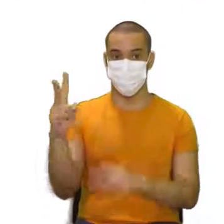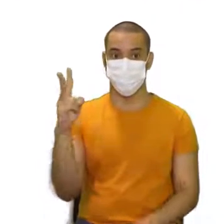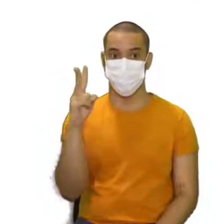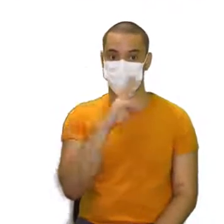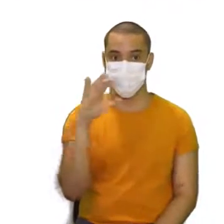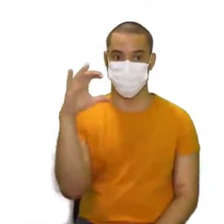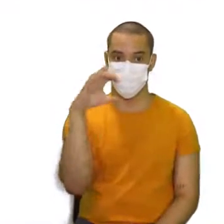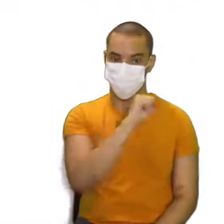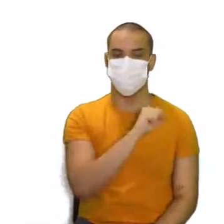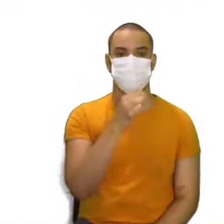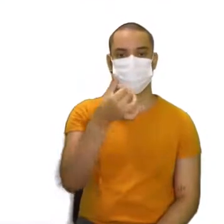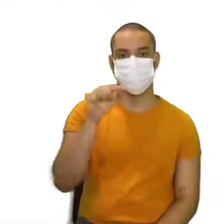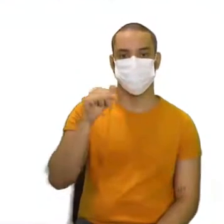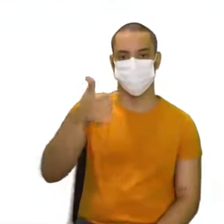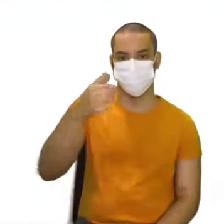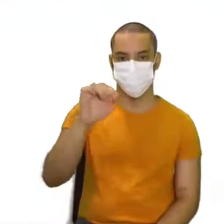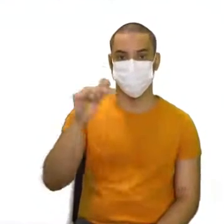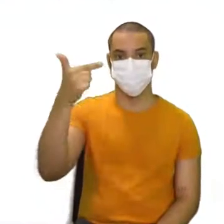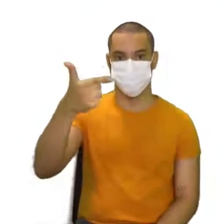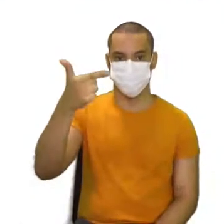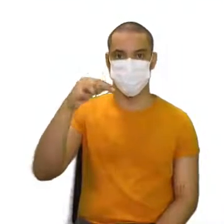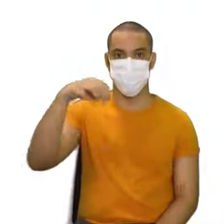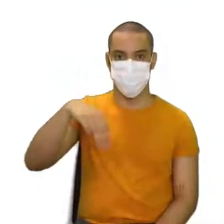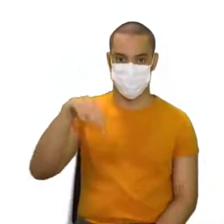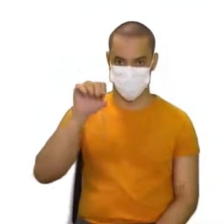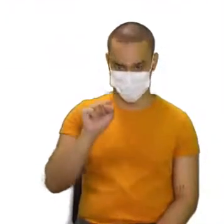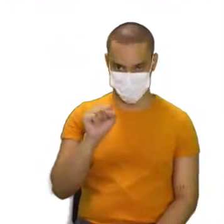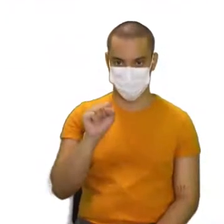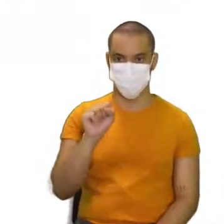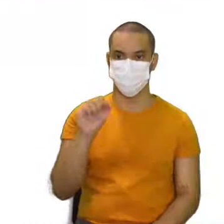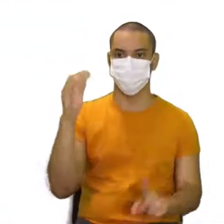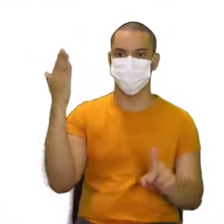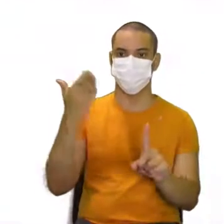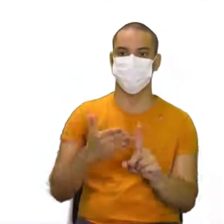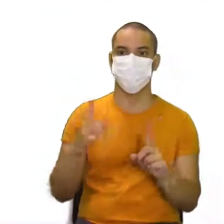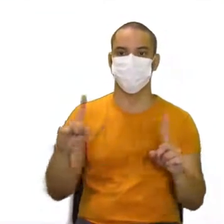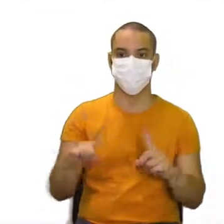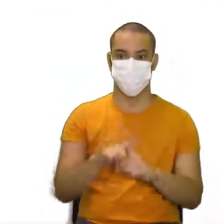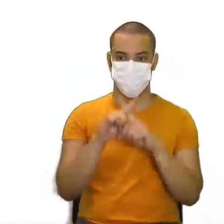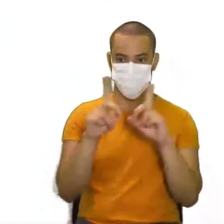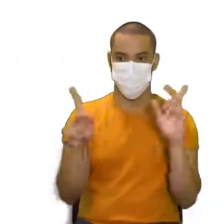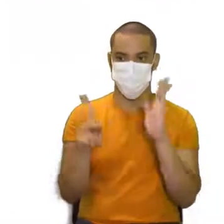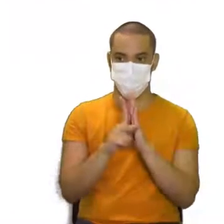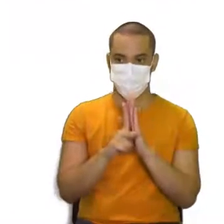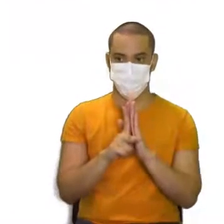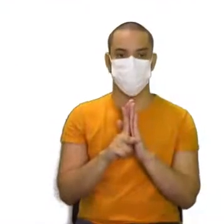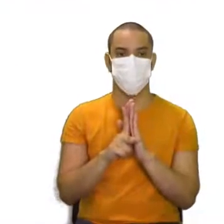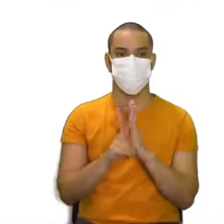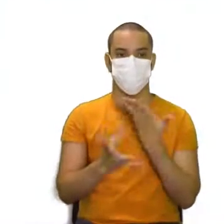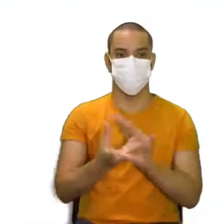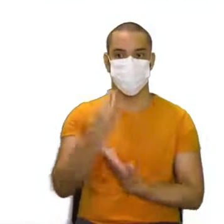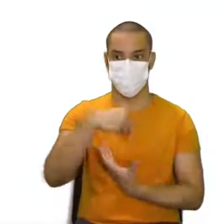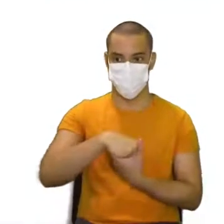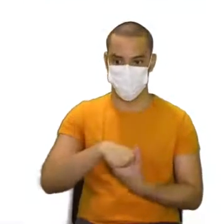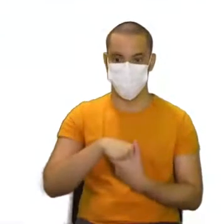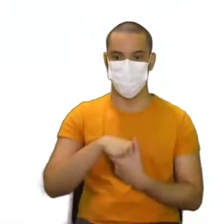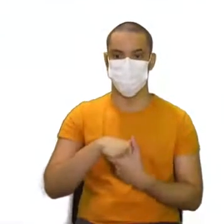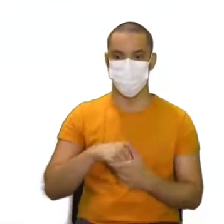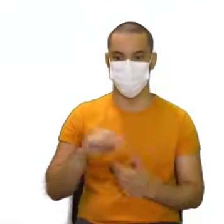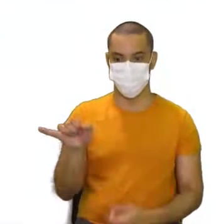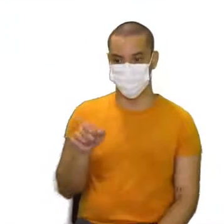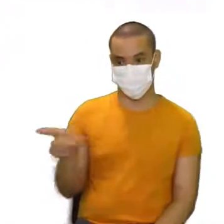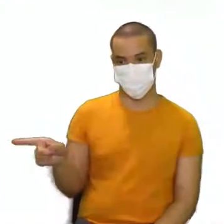ao quadrado em metros por segundo e na direção do eixo X da figura Então tá aqui ó